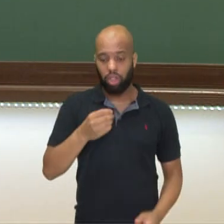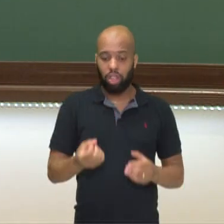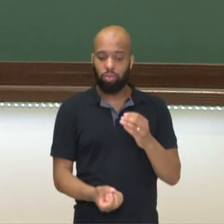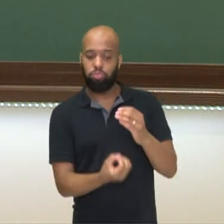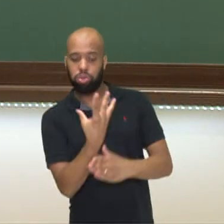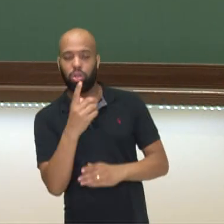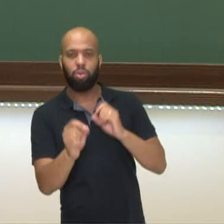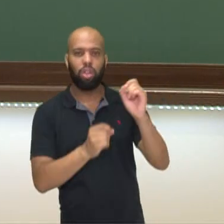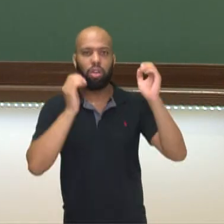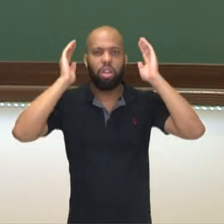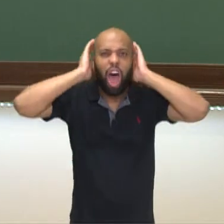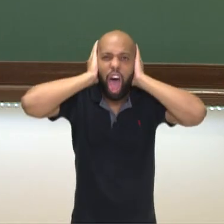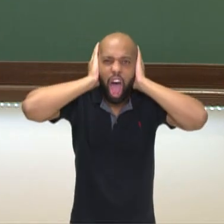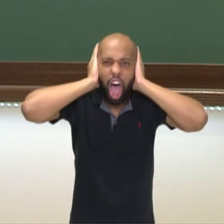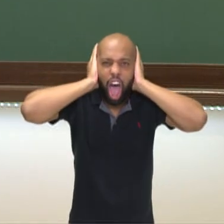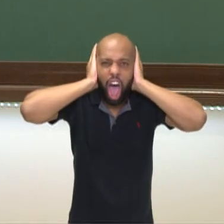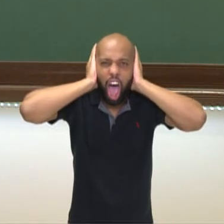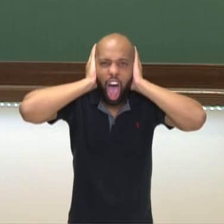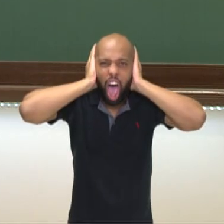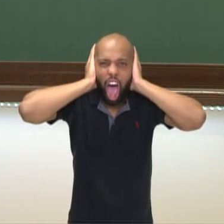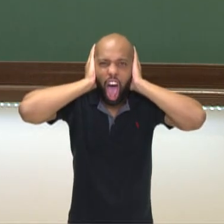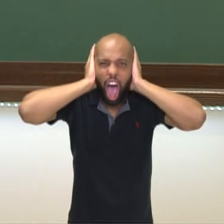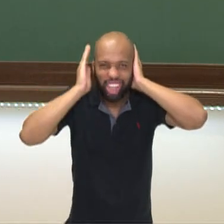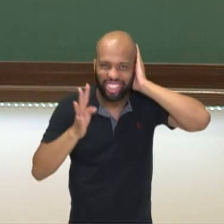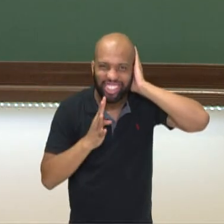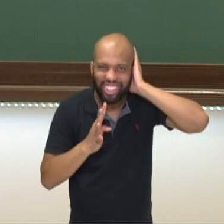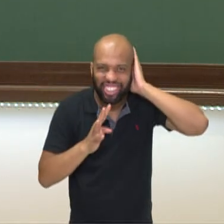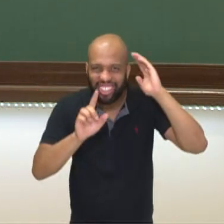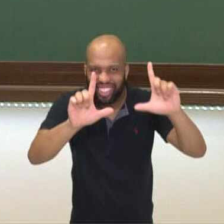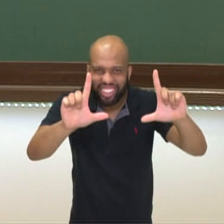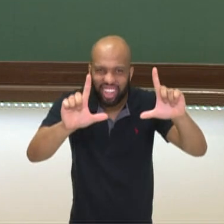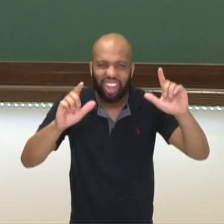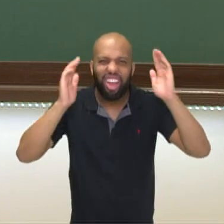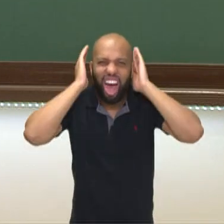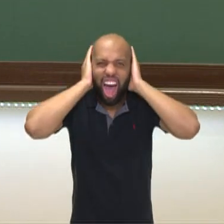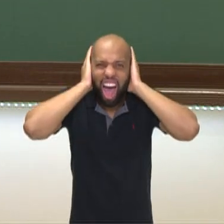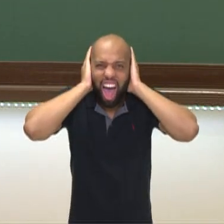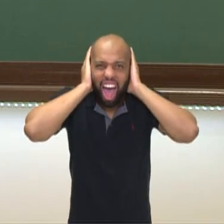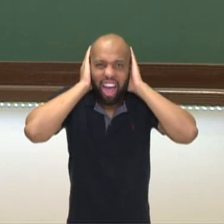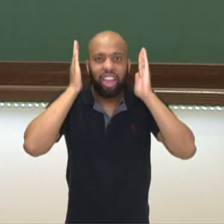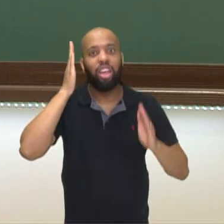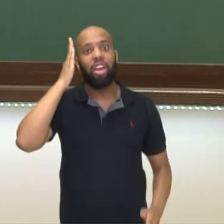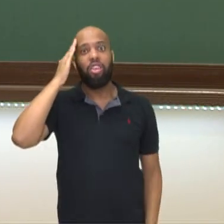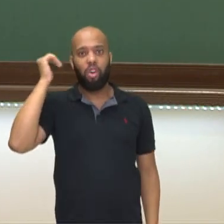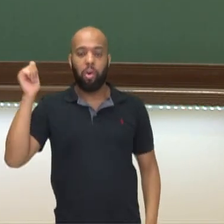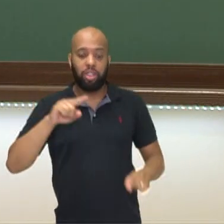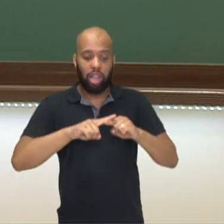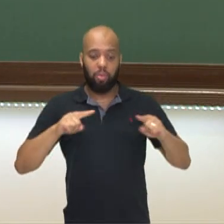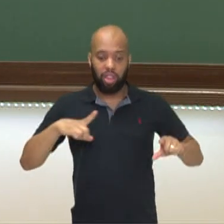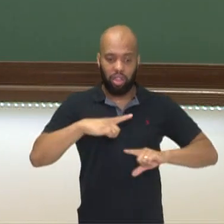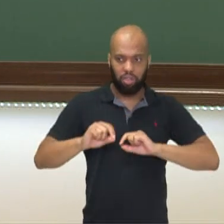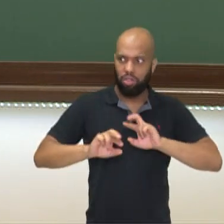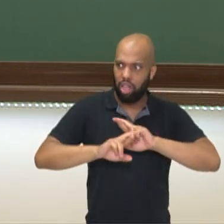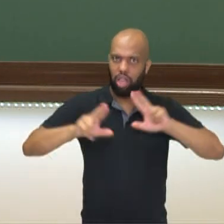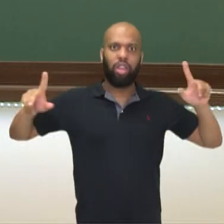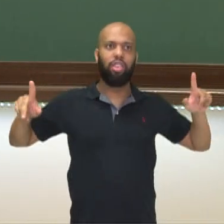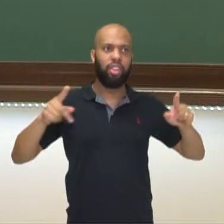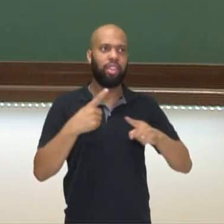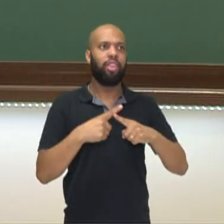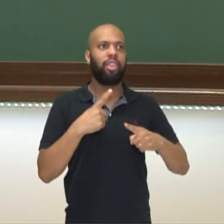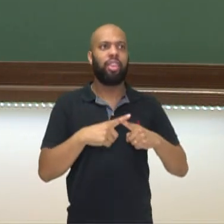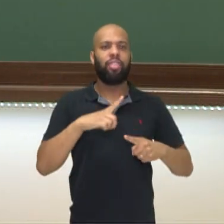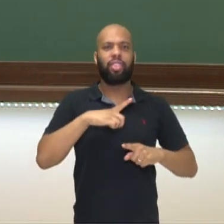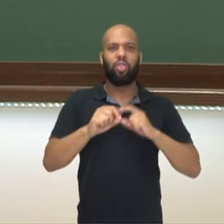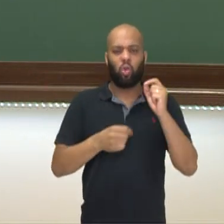a obra O Grito, na qual tem um sujeito assim, já viram essa obra? Ela é super desproporcional. O